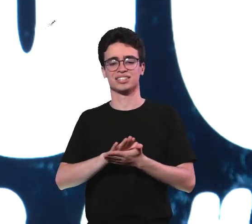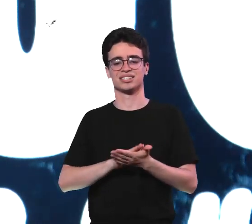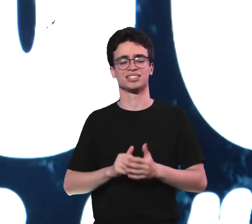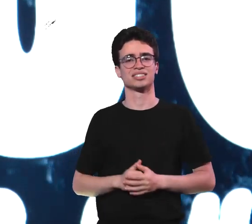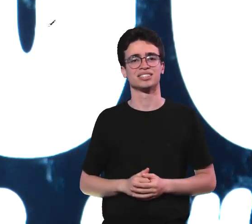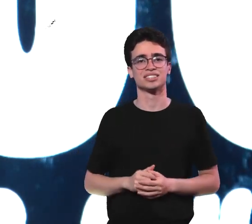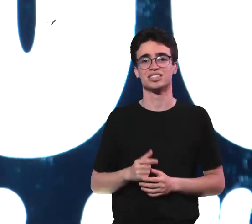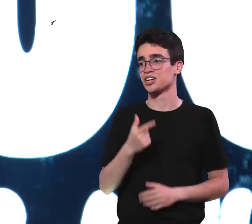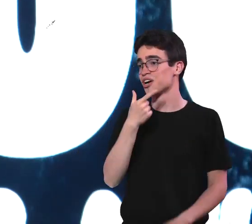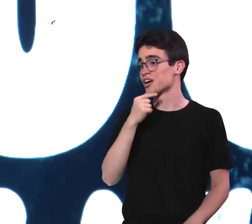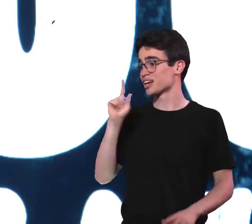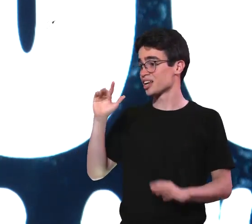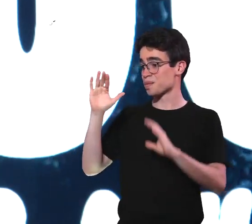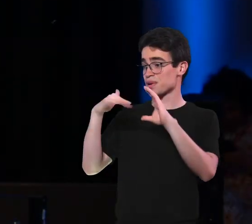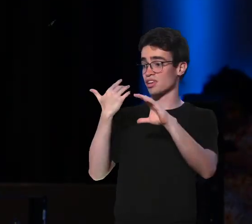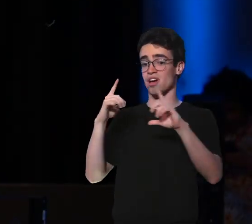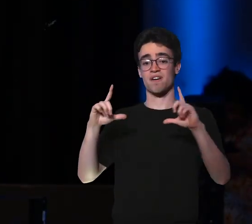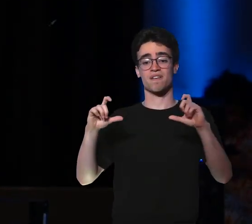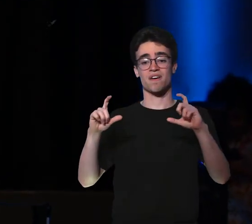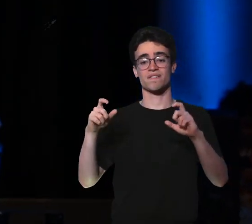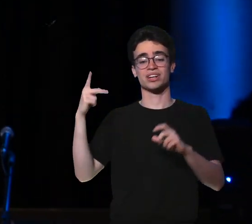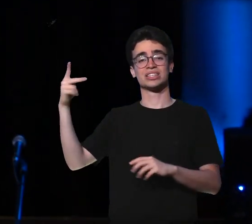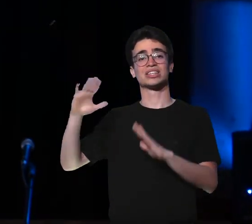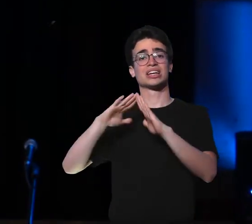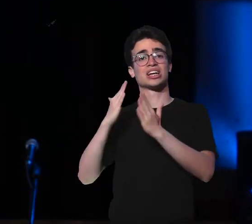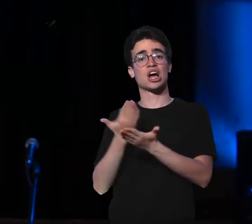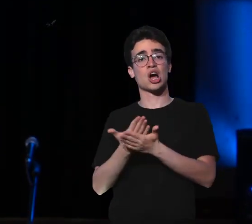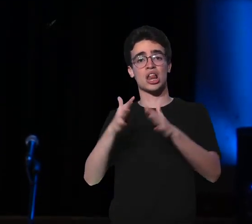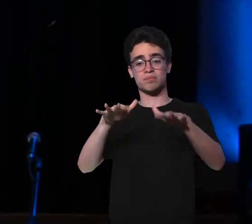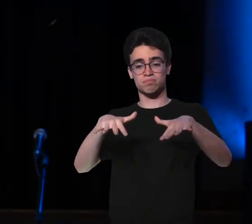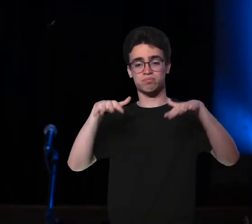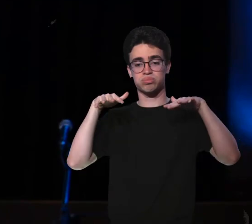Teve um que me mandou uma foto do auditório do colégio lotado.